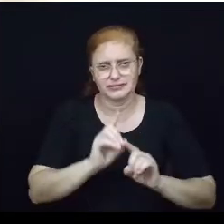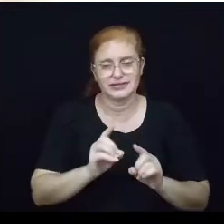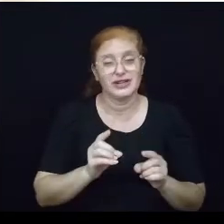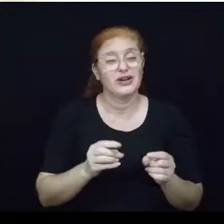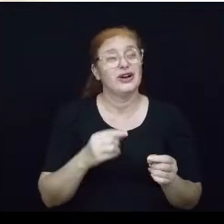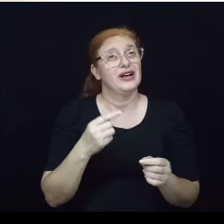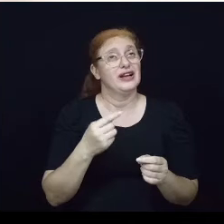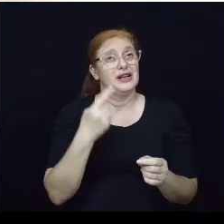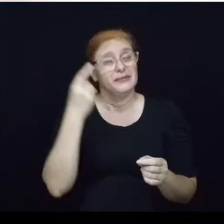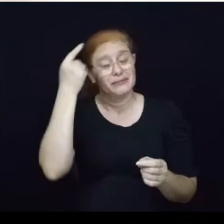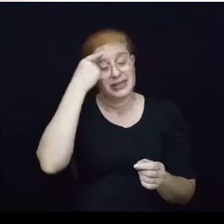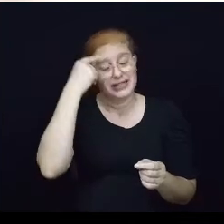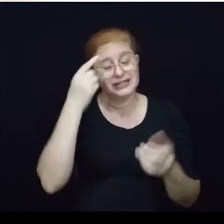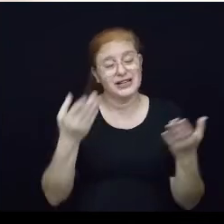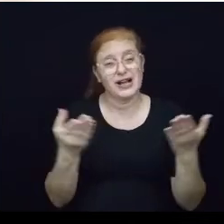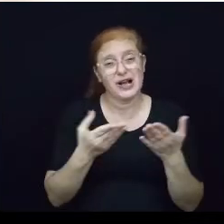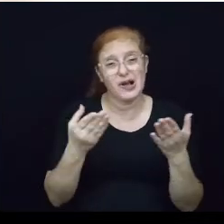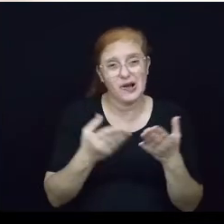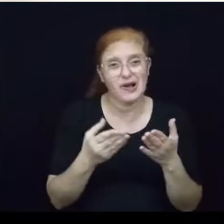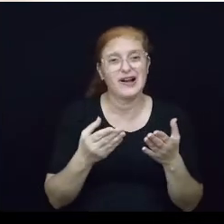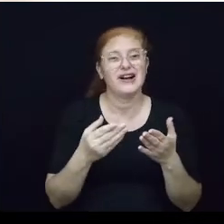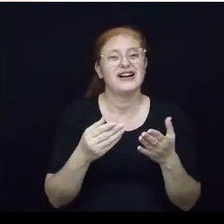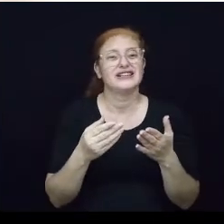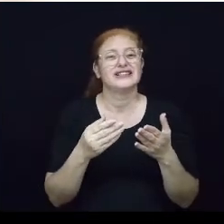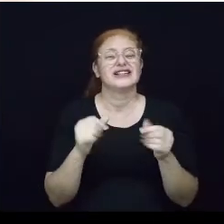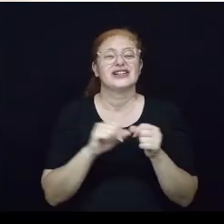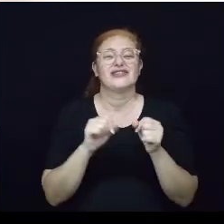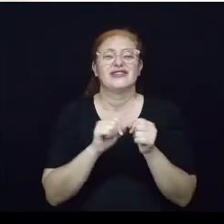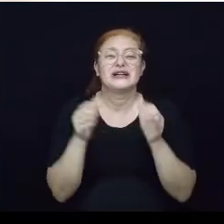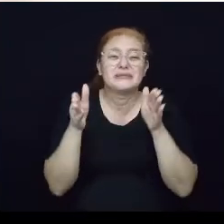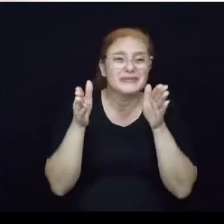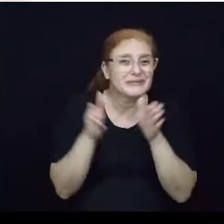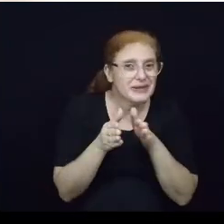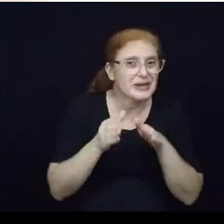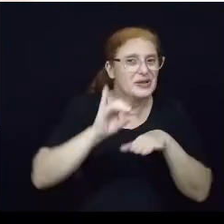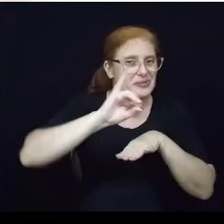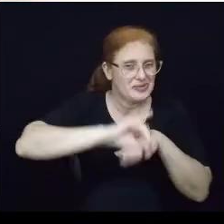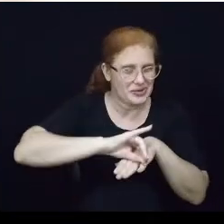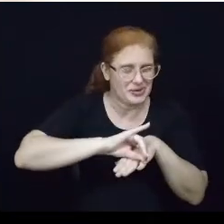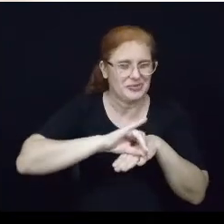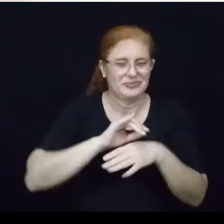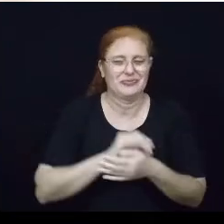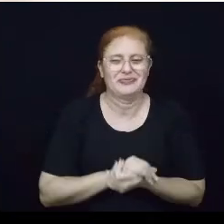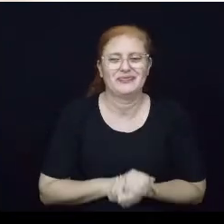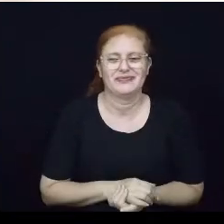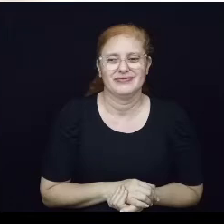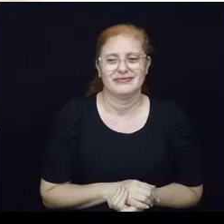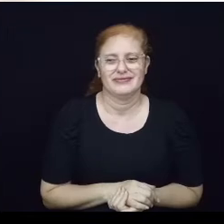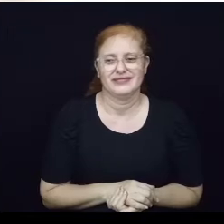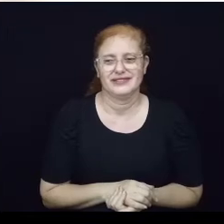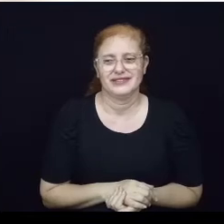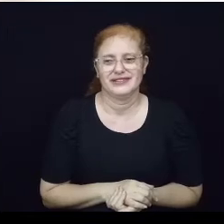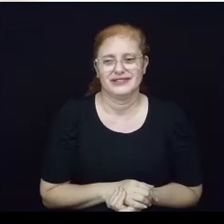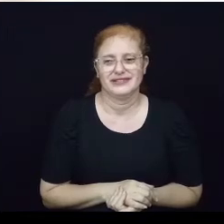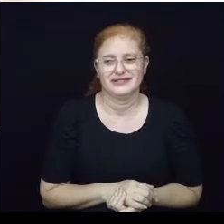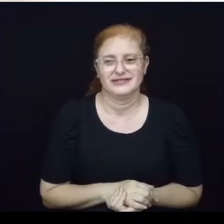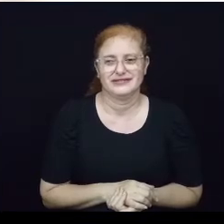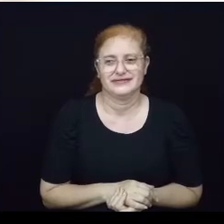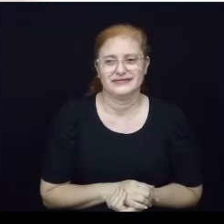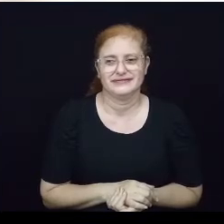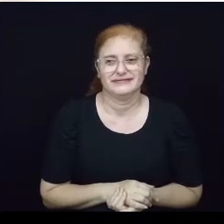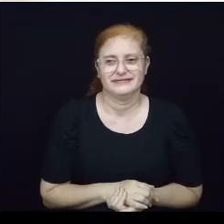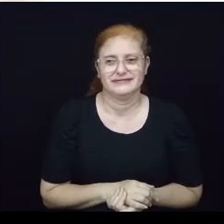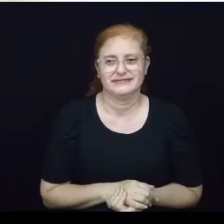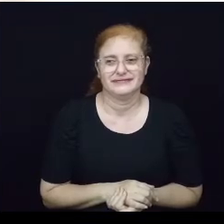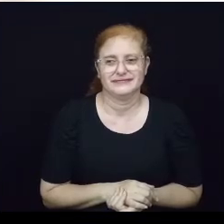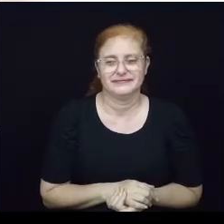elas têm que caber no meu colo, sabe? Esse é o tamanho ideal, tem que caber no meu colo.